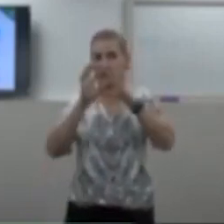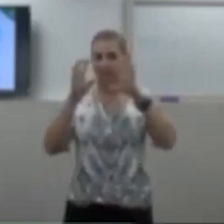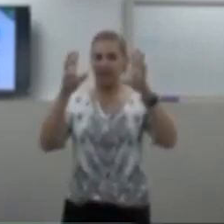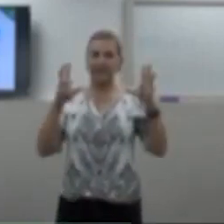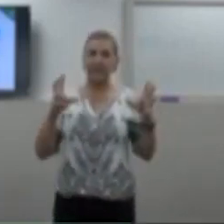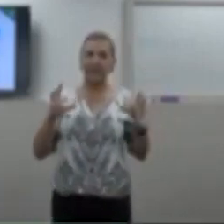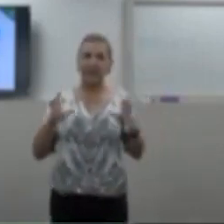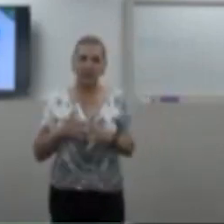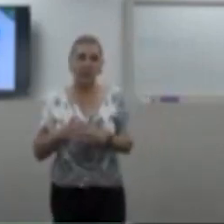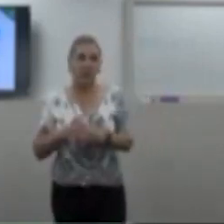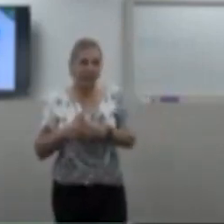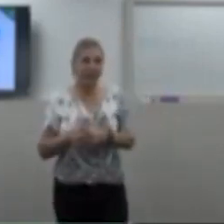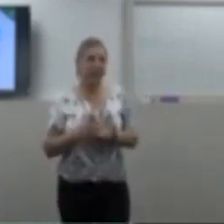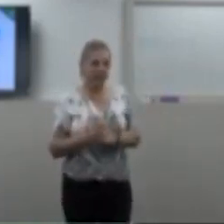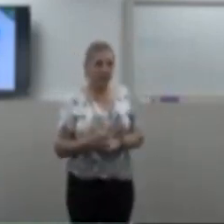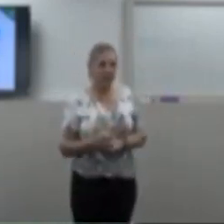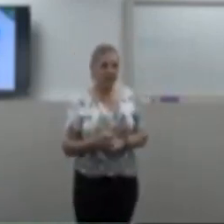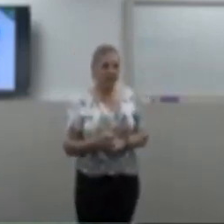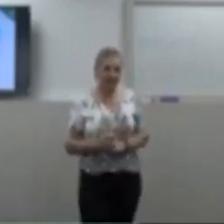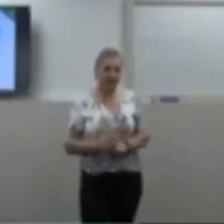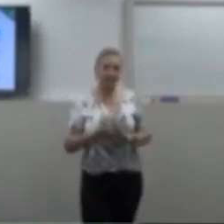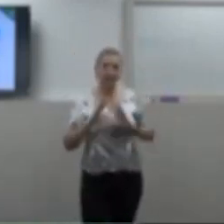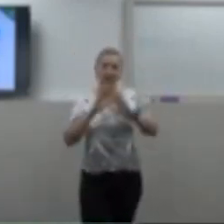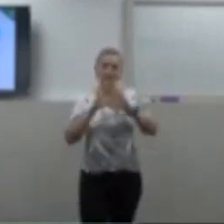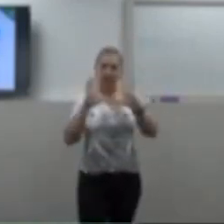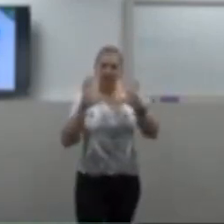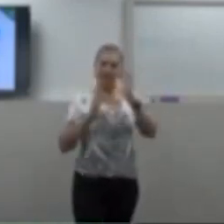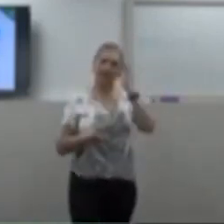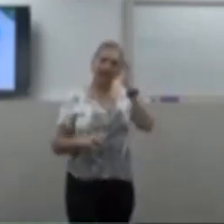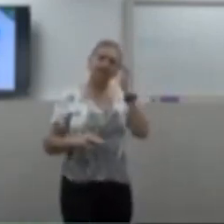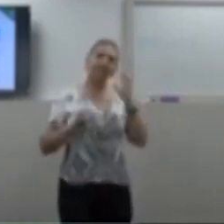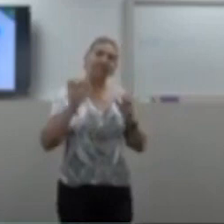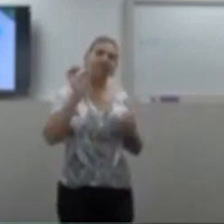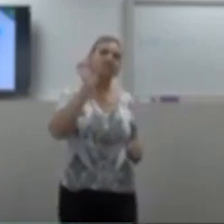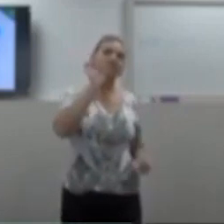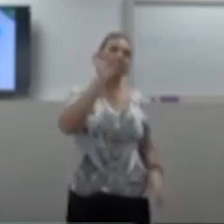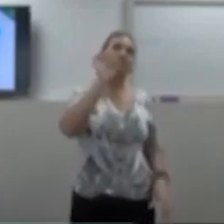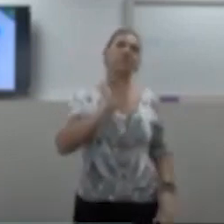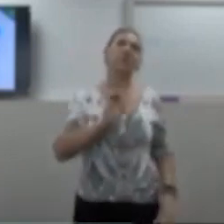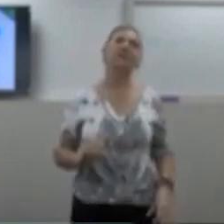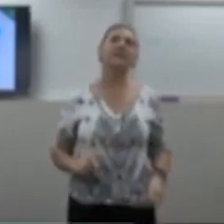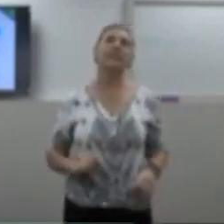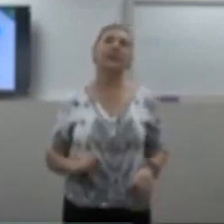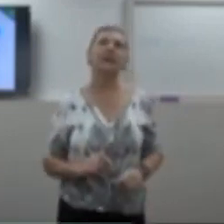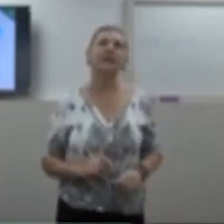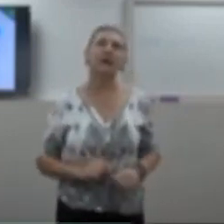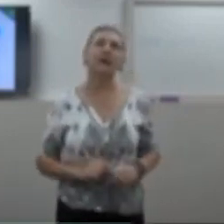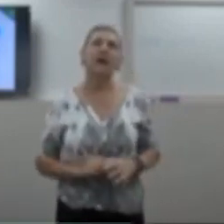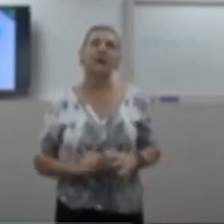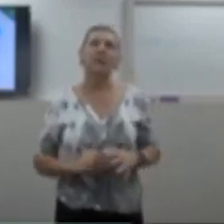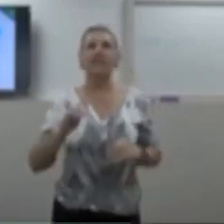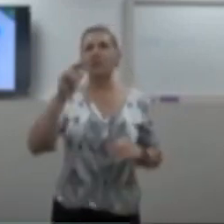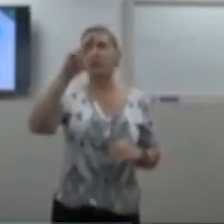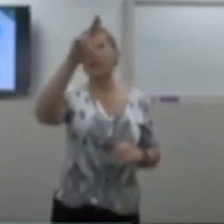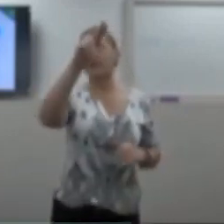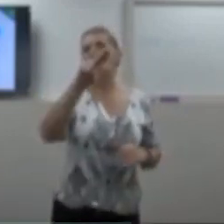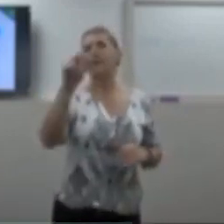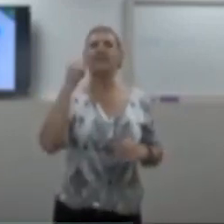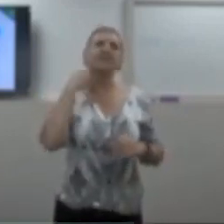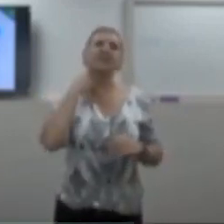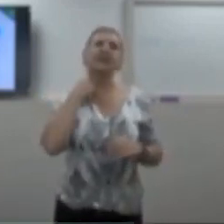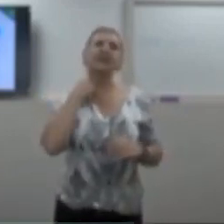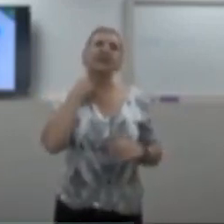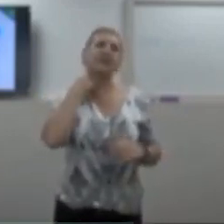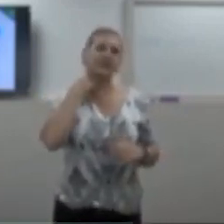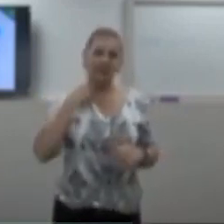pega, faz uma tabelinha no seu caderno, tá? Organiza lá uma tabelinha. Professora,